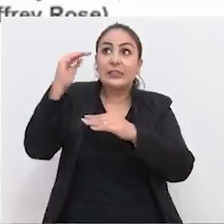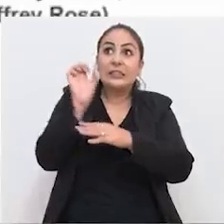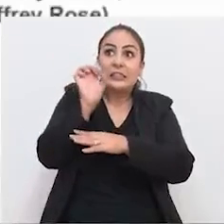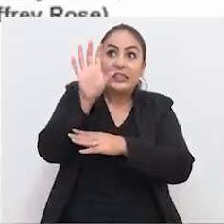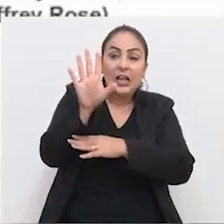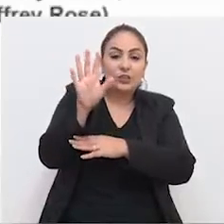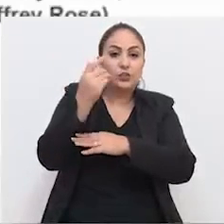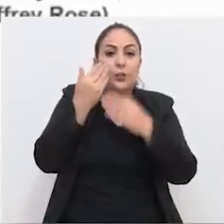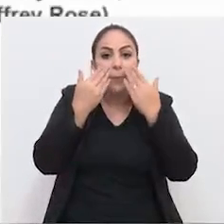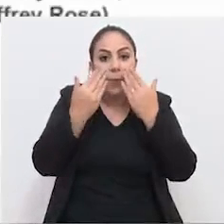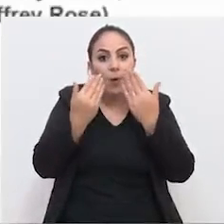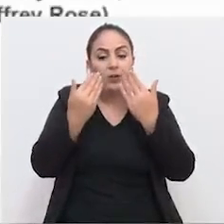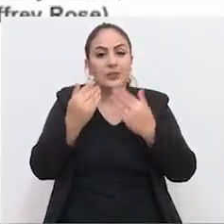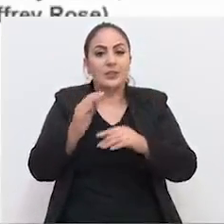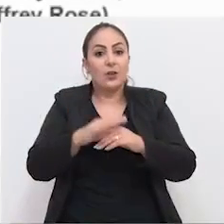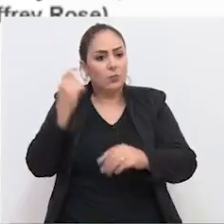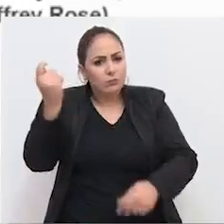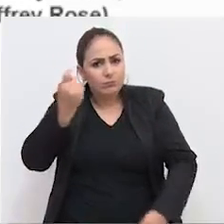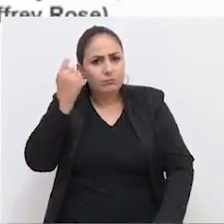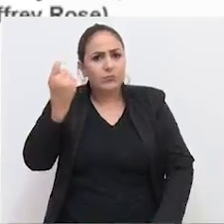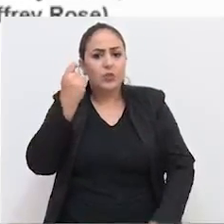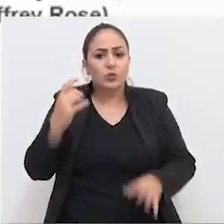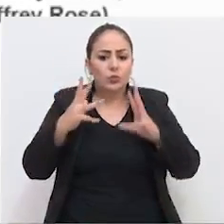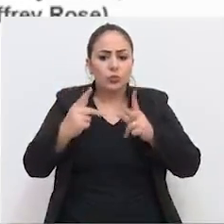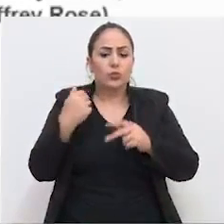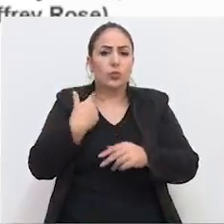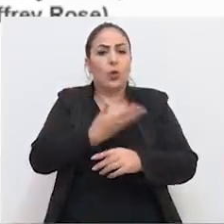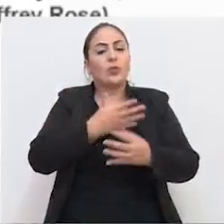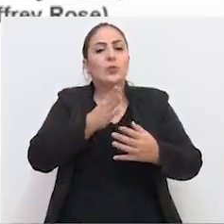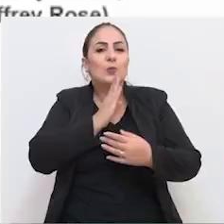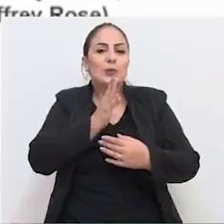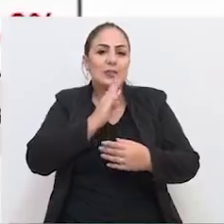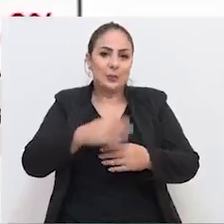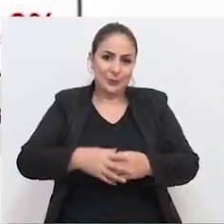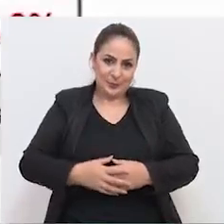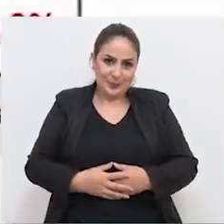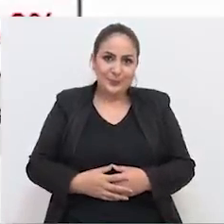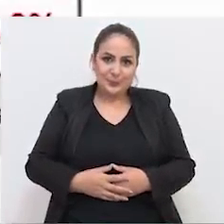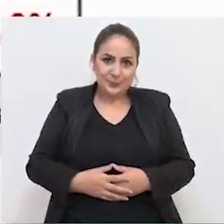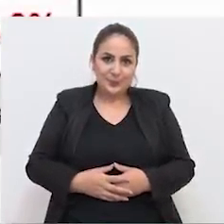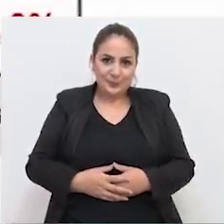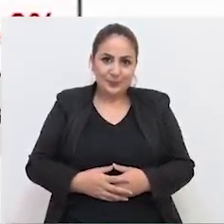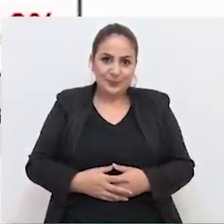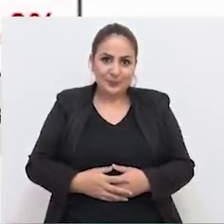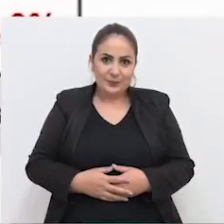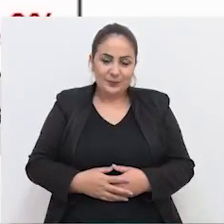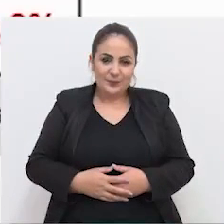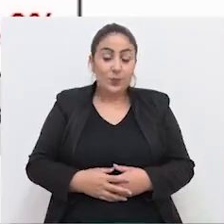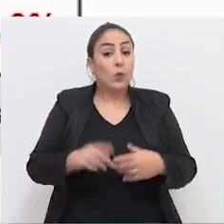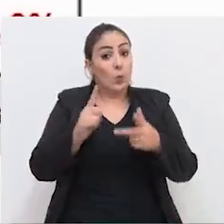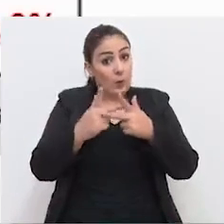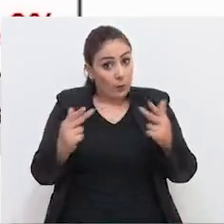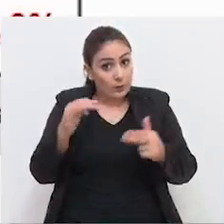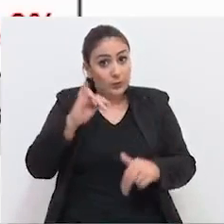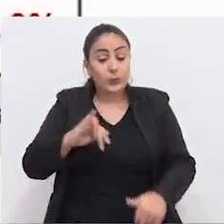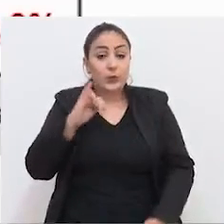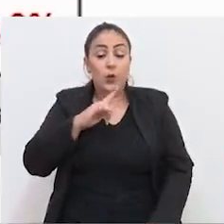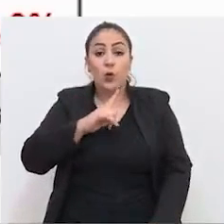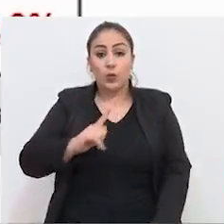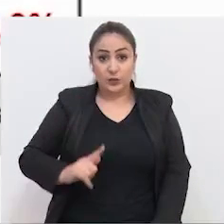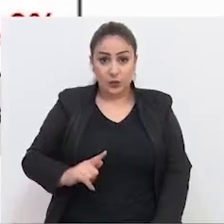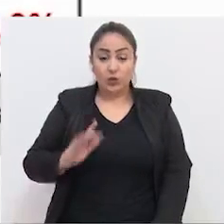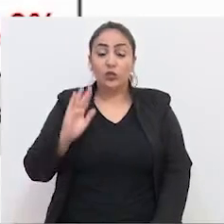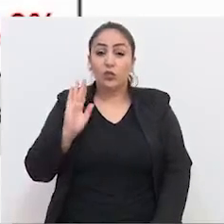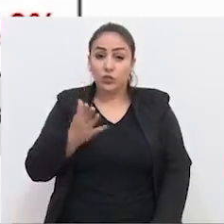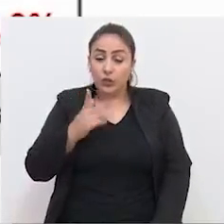do slide. Esse é o Rio Grande do Sul que todos nós conhecemos. Uma coisa importante, o